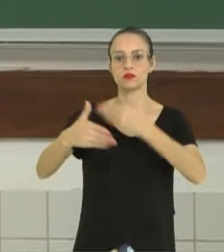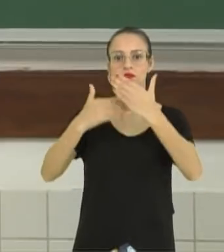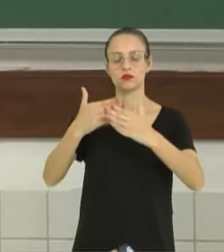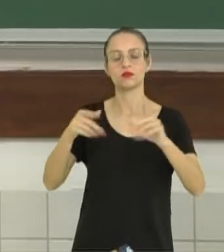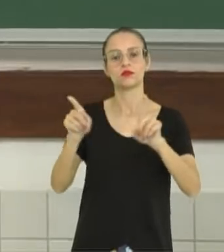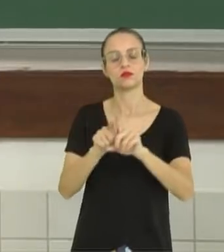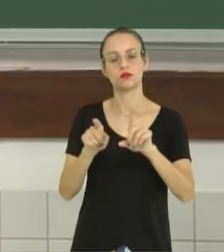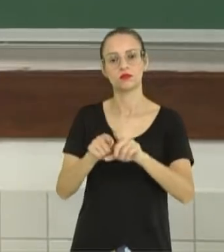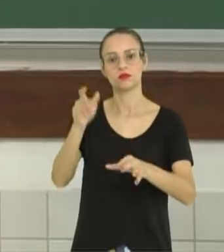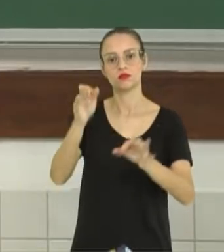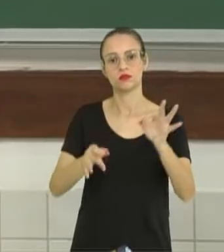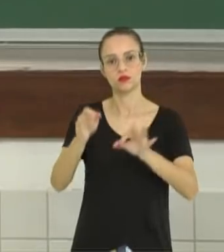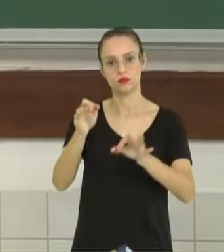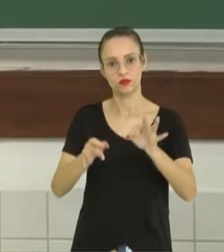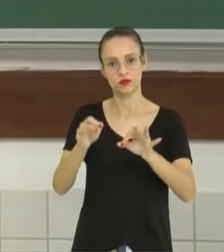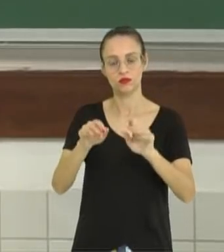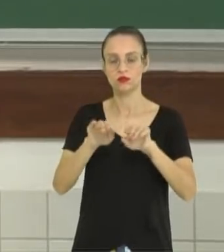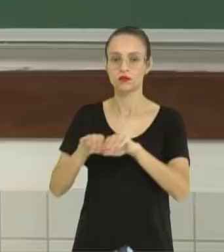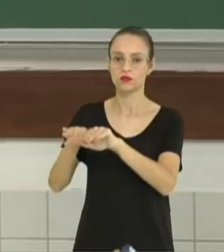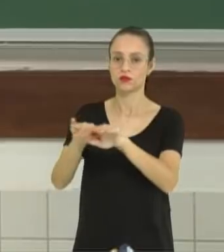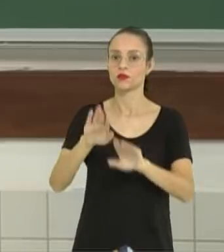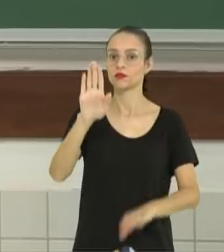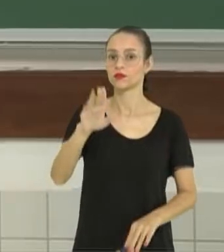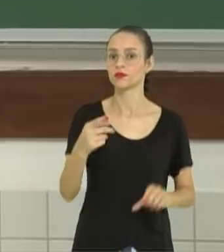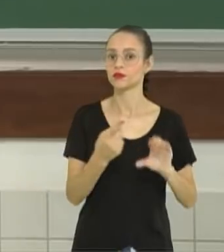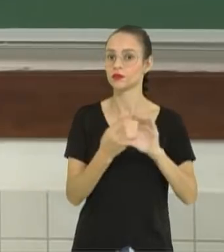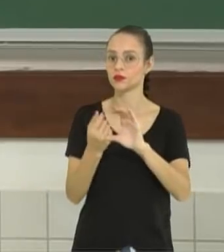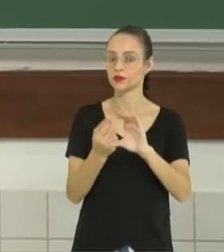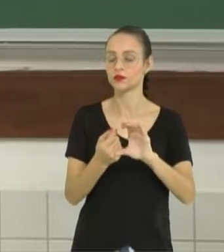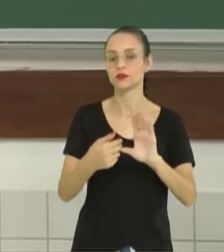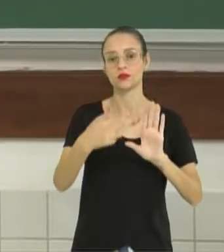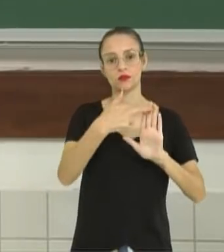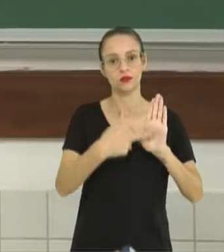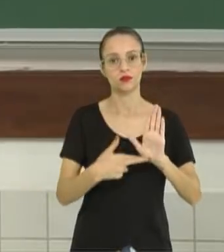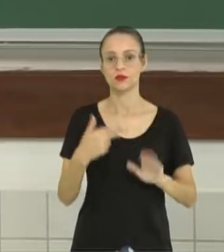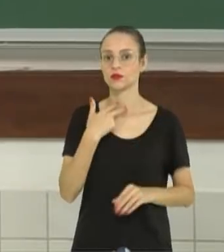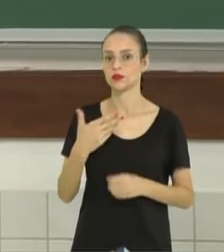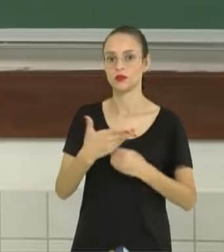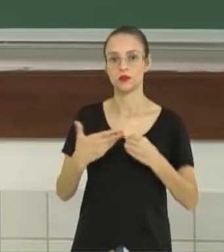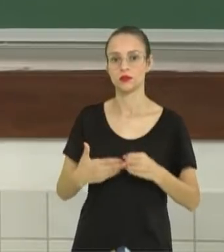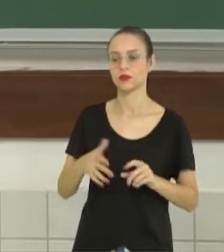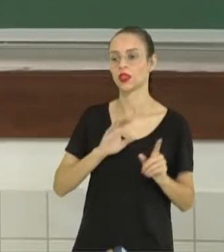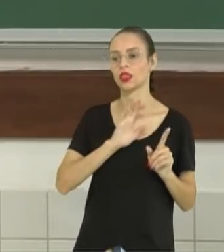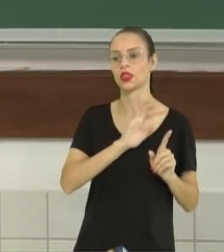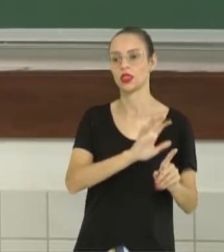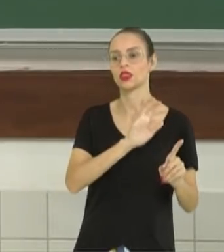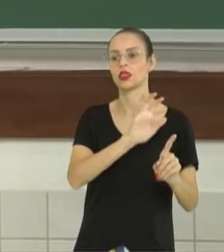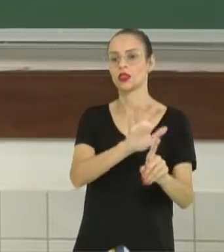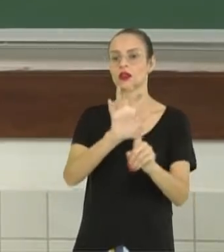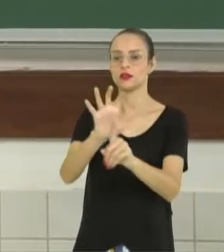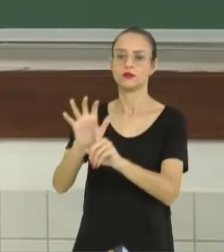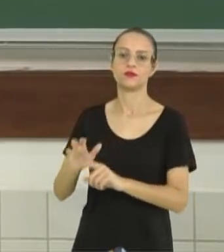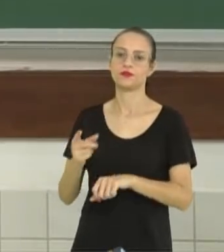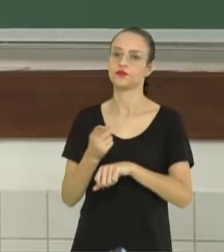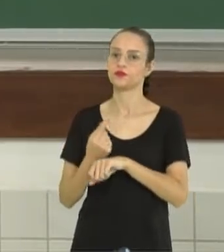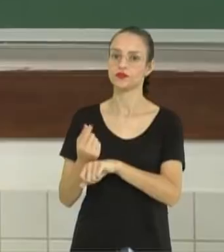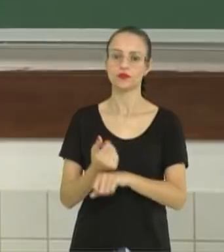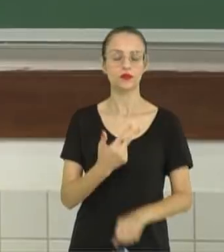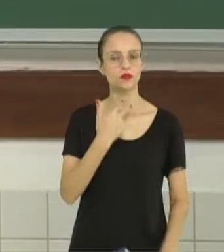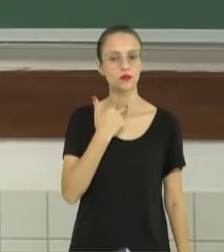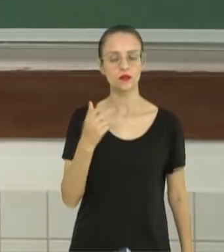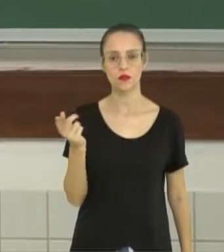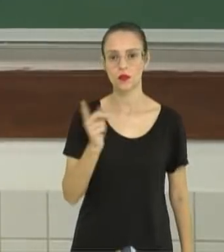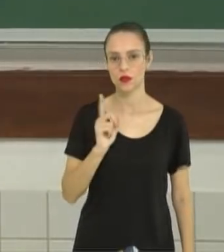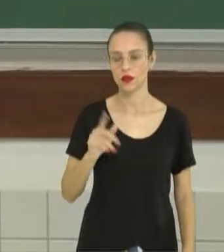no capitalismo, isso tem algumas proibições, tem algumas regras. O Estado não pode ficar a todo momento interferindo na economia das